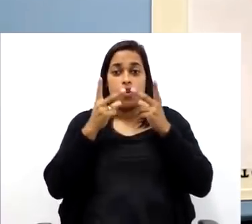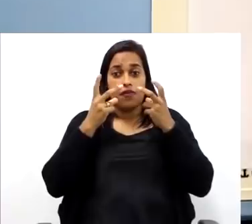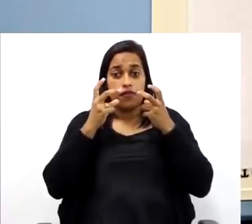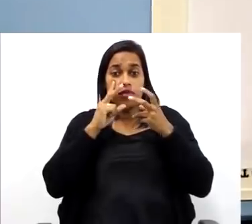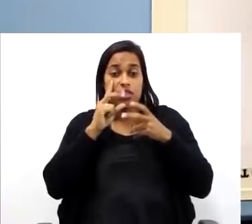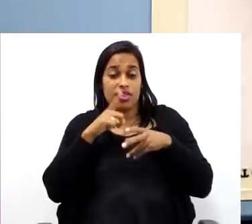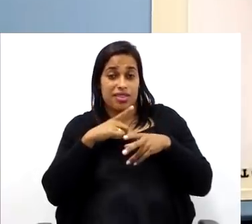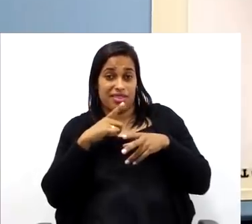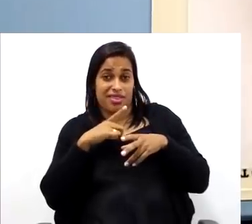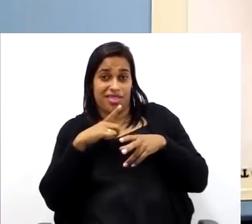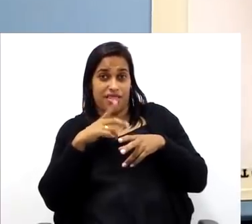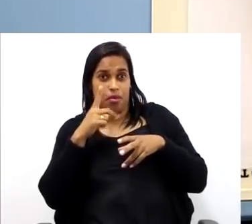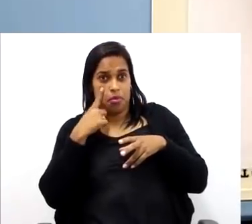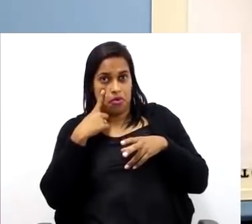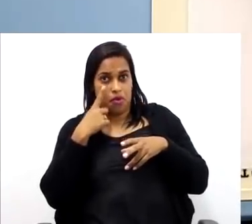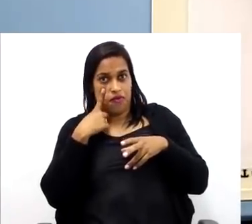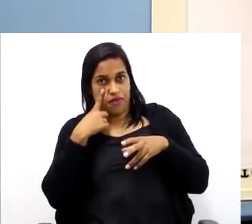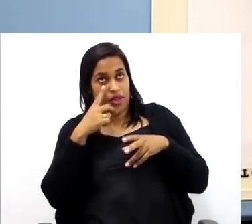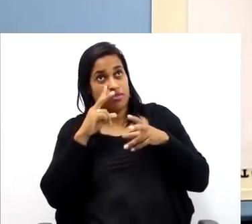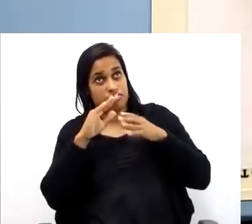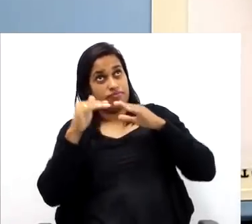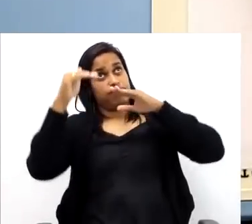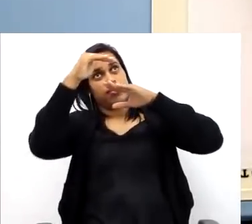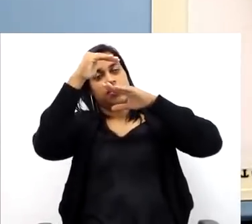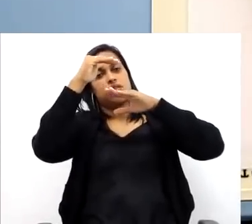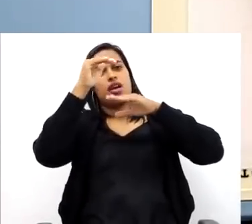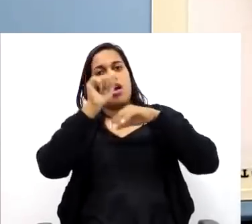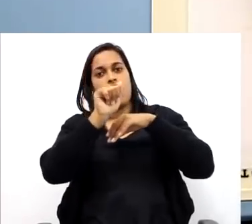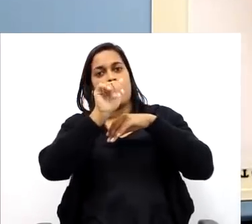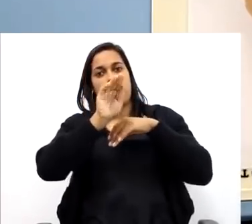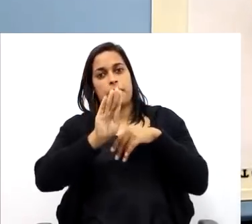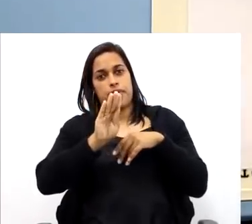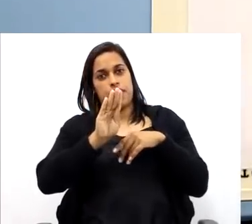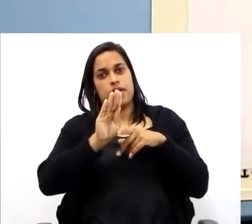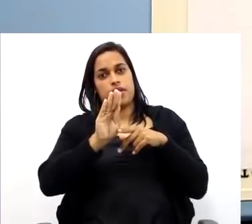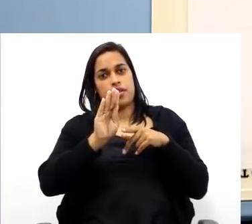minha face lá em cima, A, B,